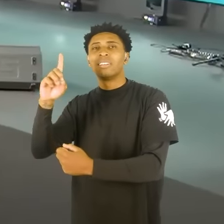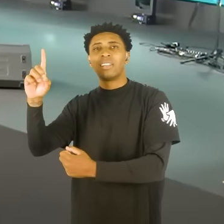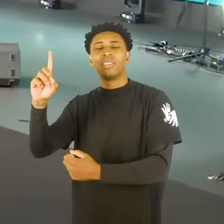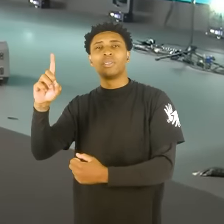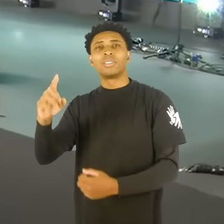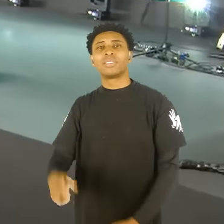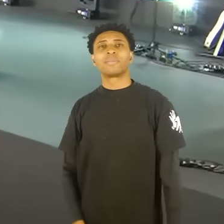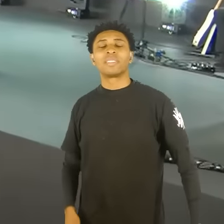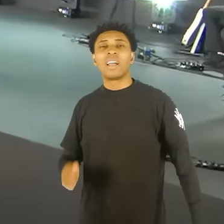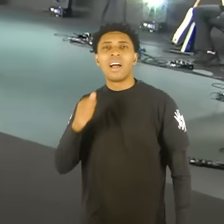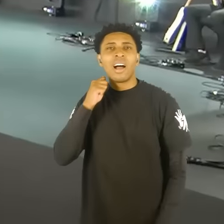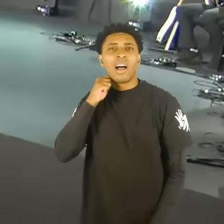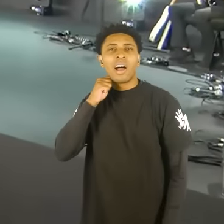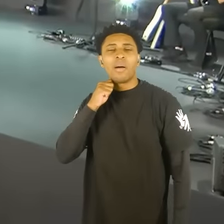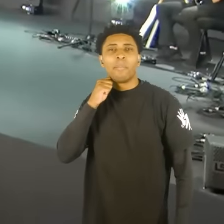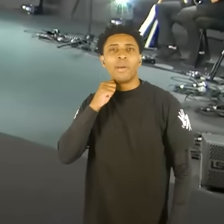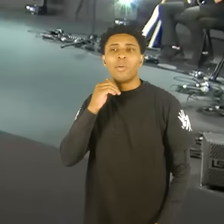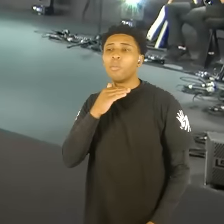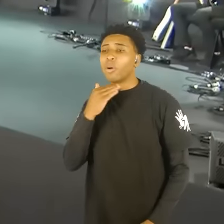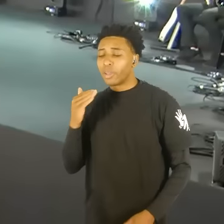Abel morreu há aproximadamente